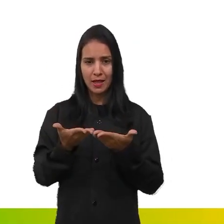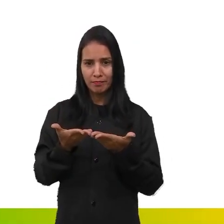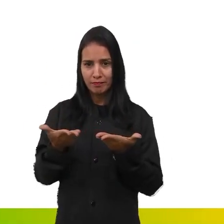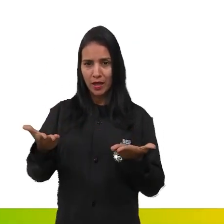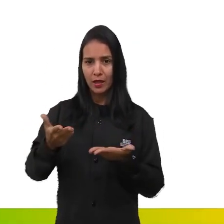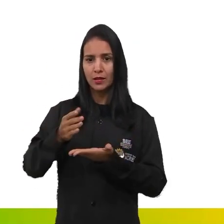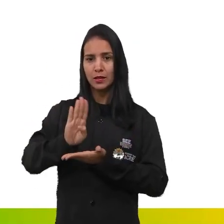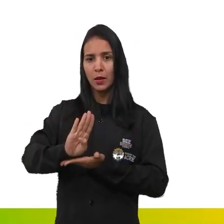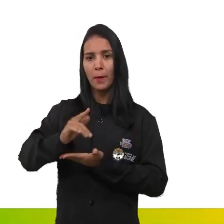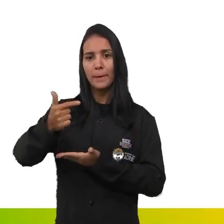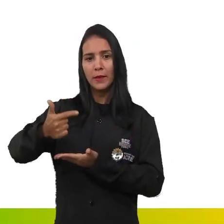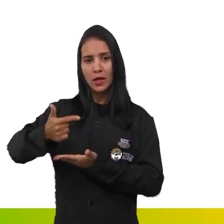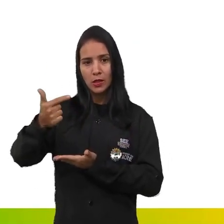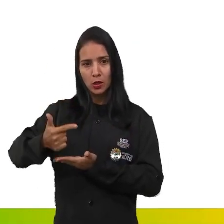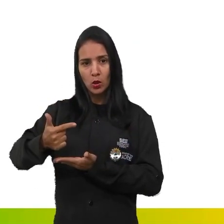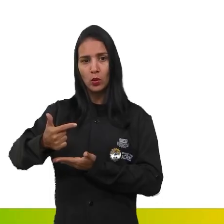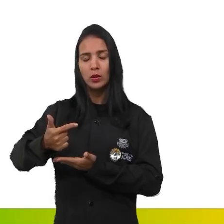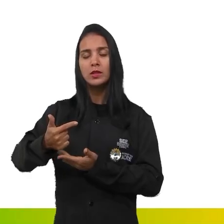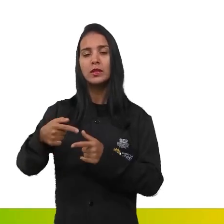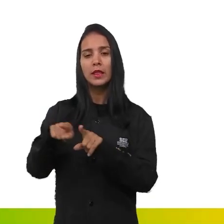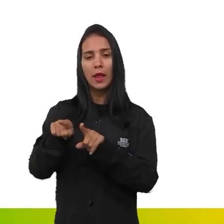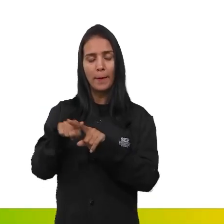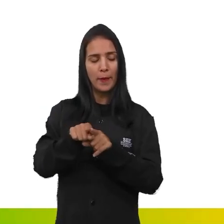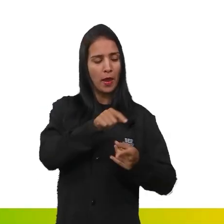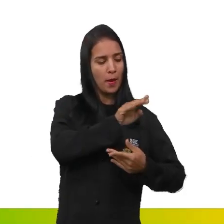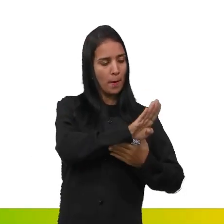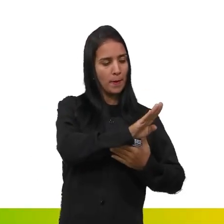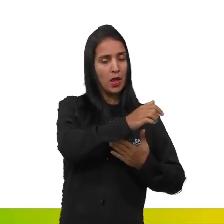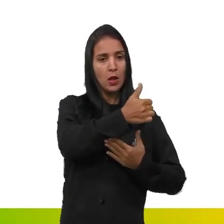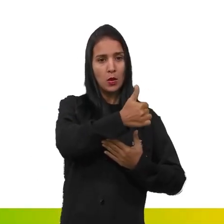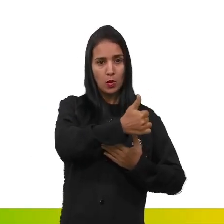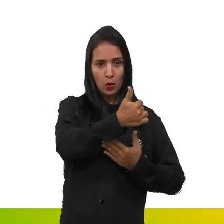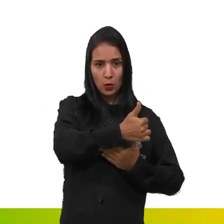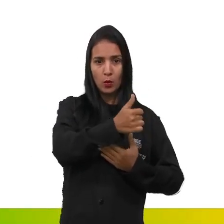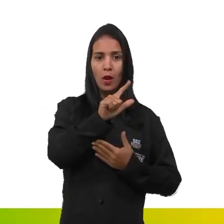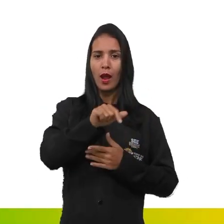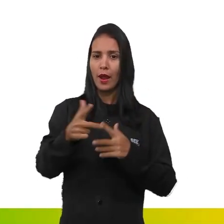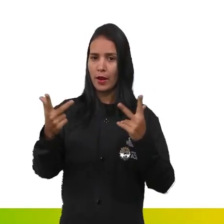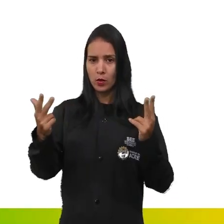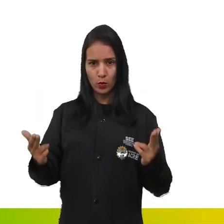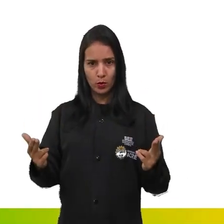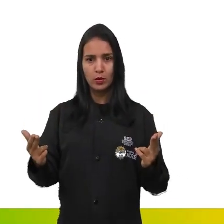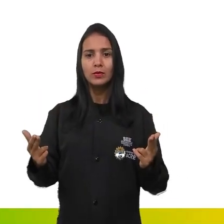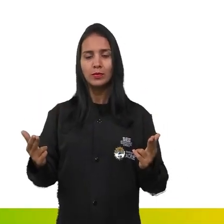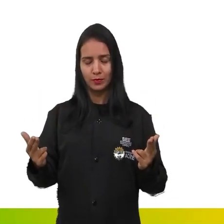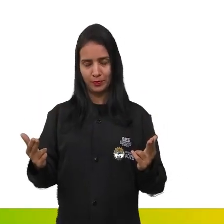prisma e a base B1' aqui no cilindro são a mesma.